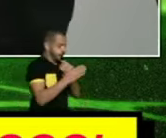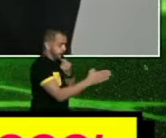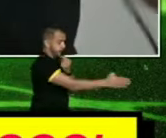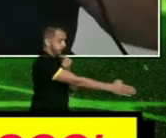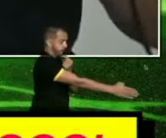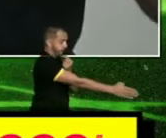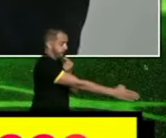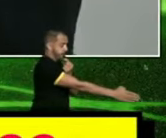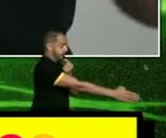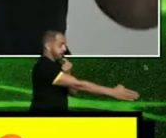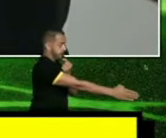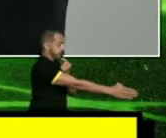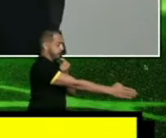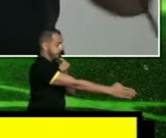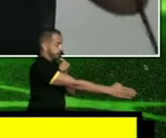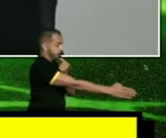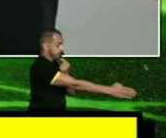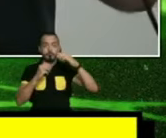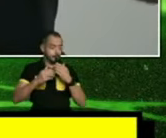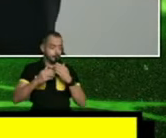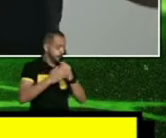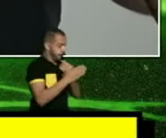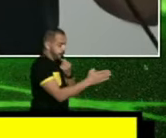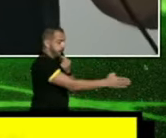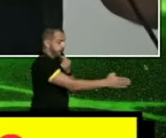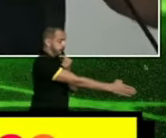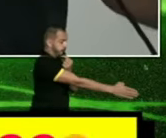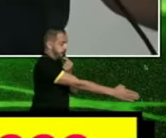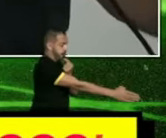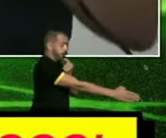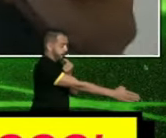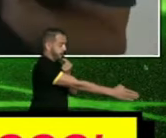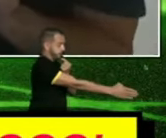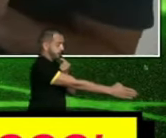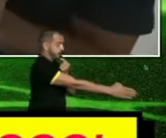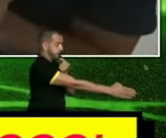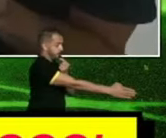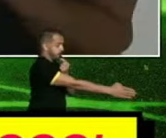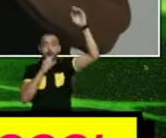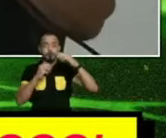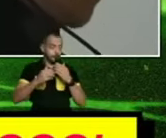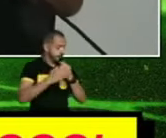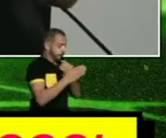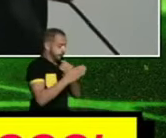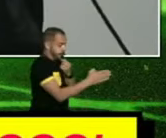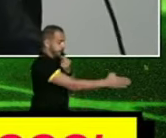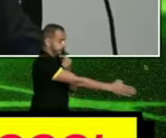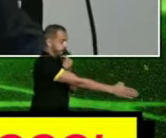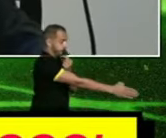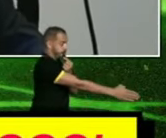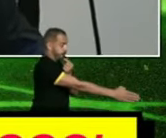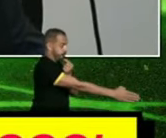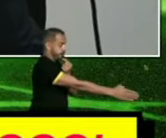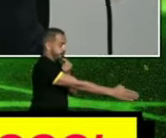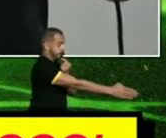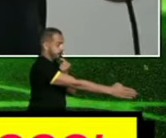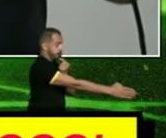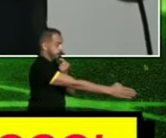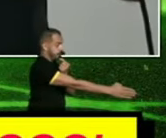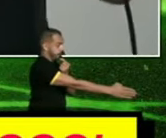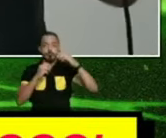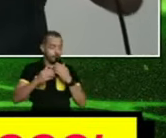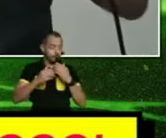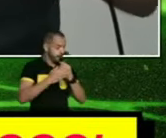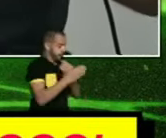CR cru zerão cabuloso gemerson é isso gemerson gemerson